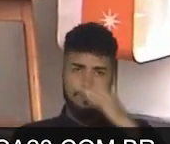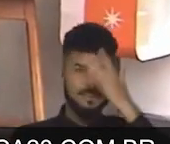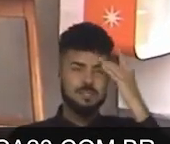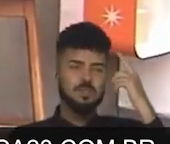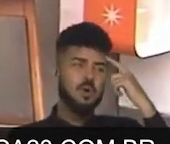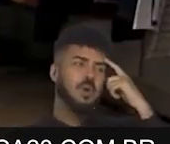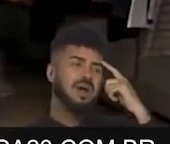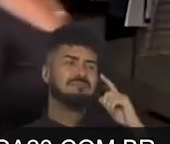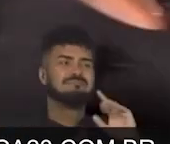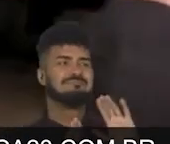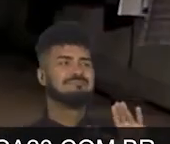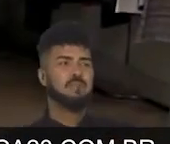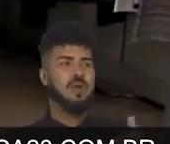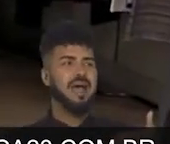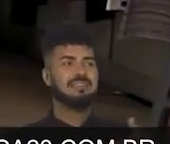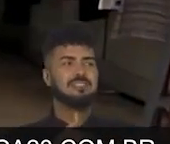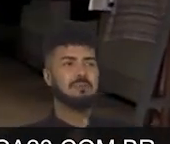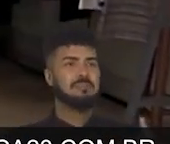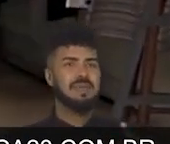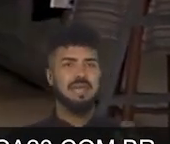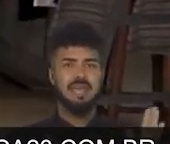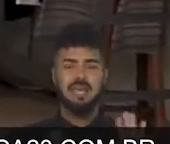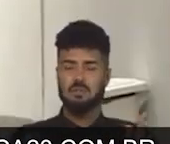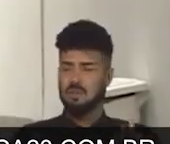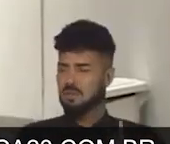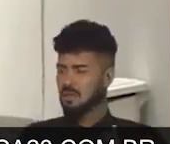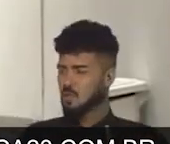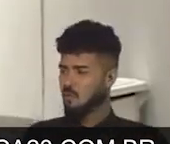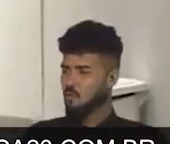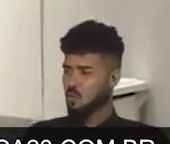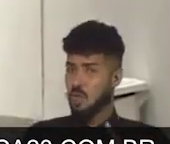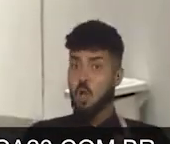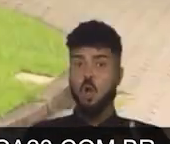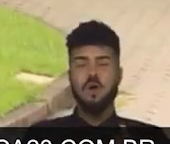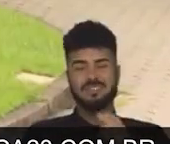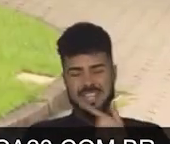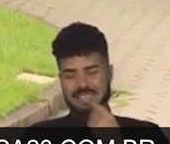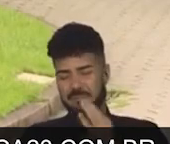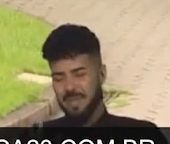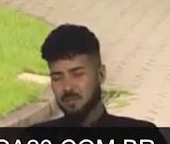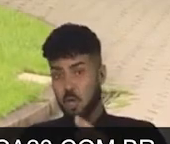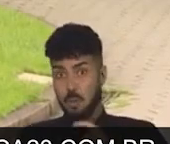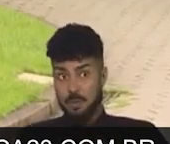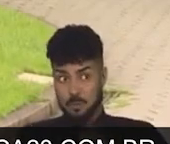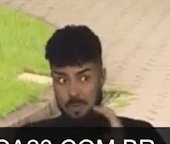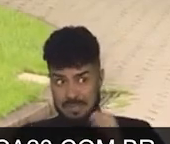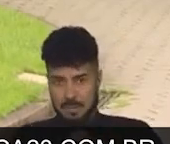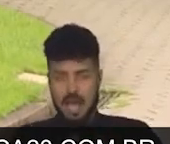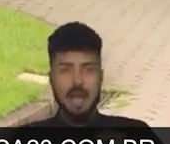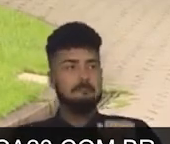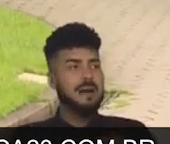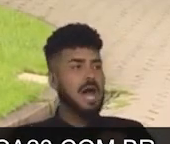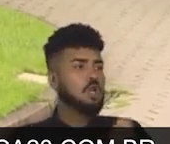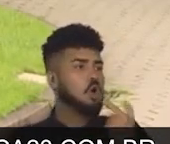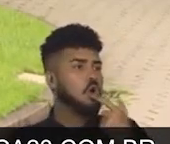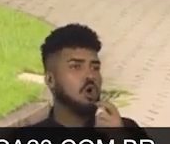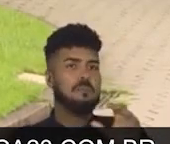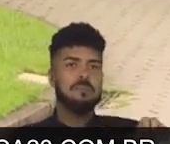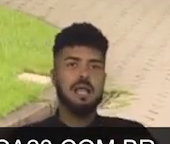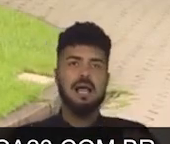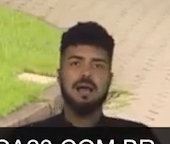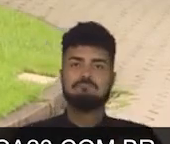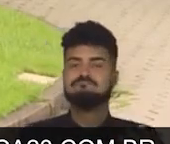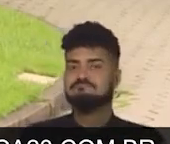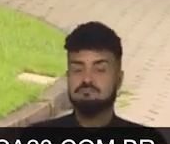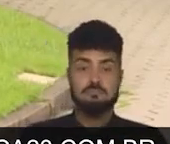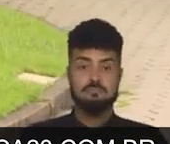não procurarem atendimento ou abandonarem o tratamento. No decorrer da pandemia de Covid-19, esses números acabaram